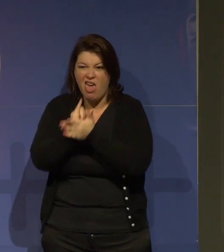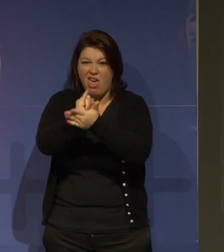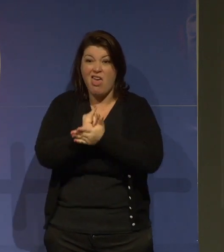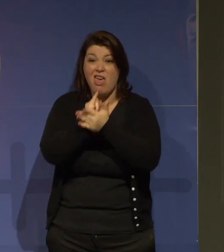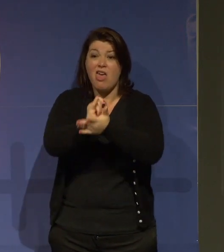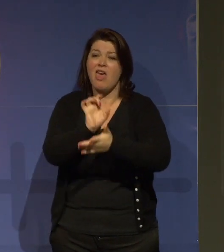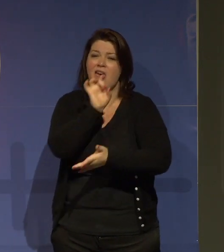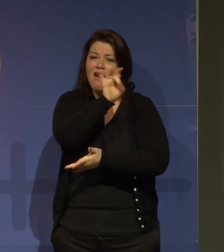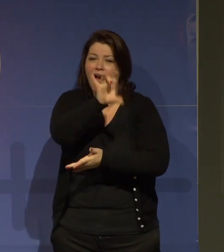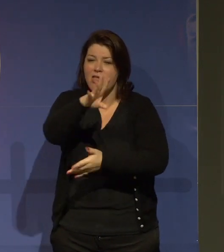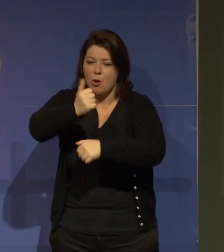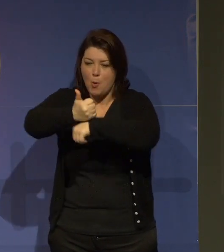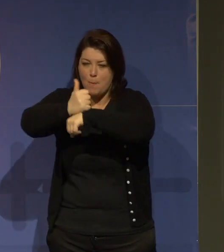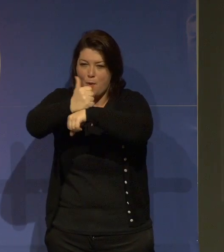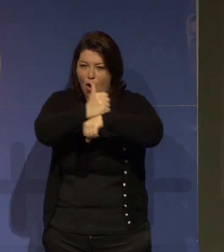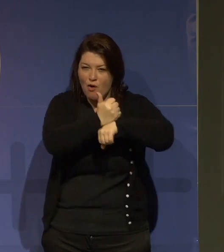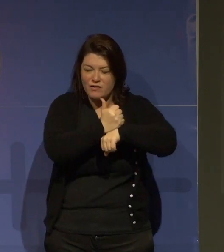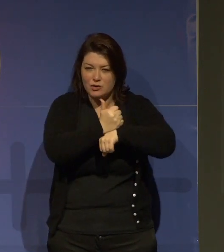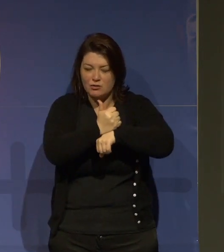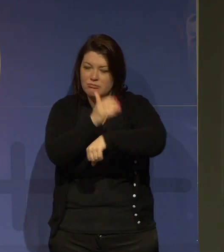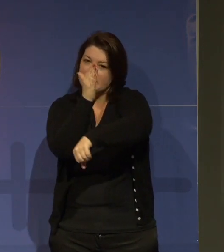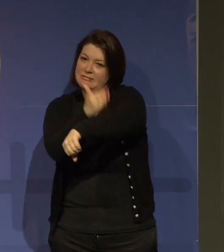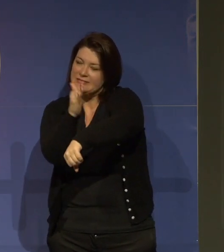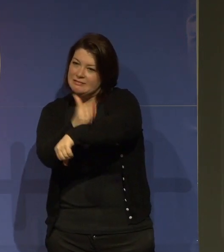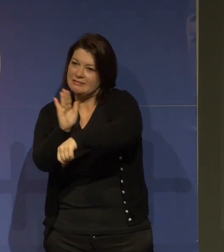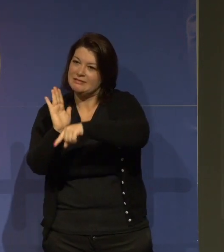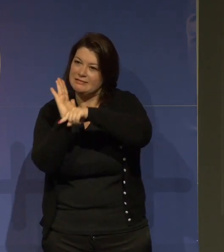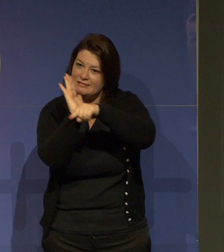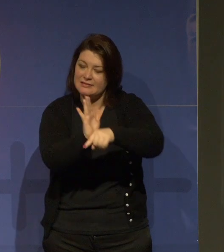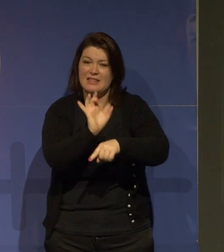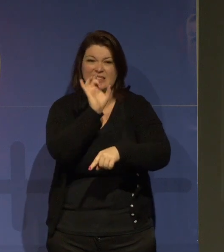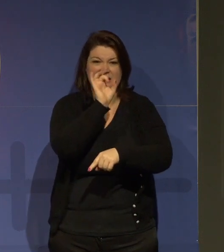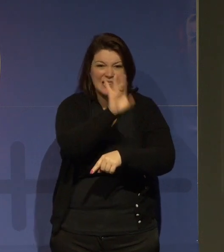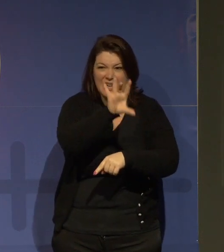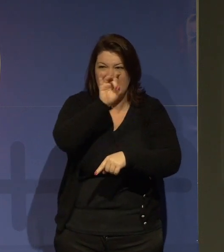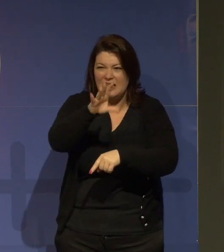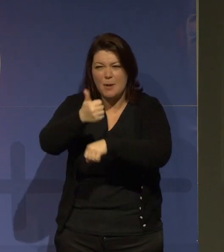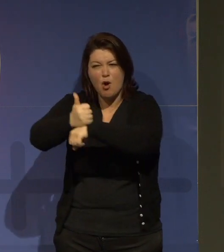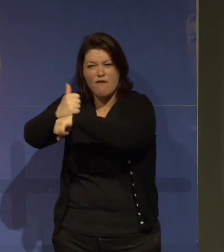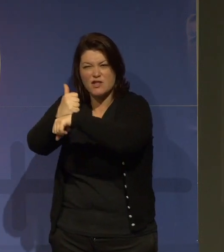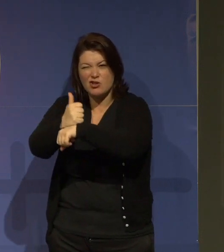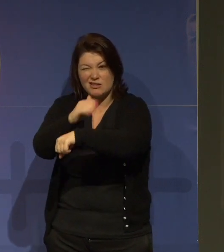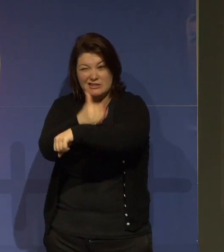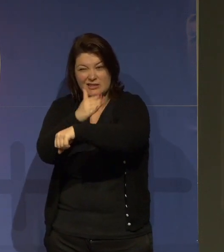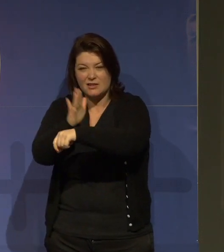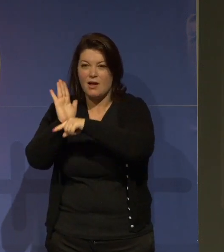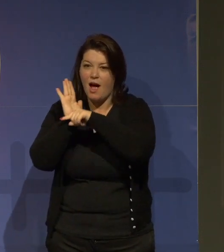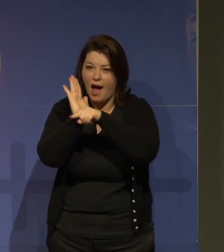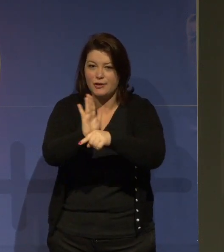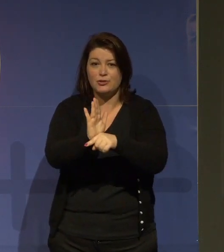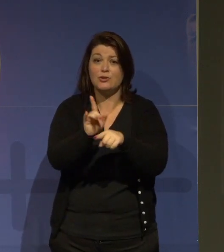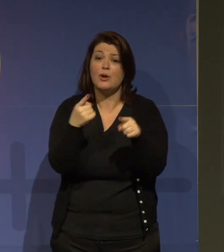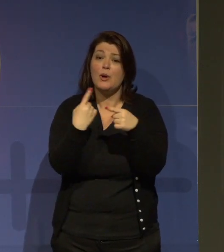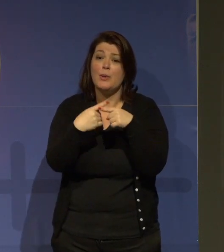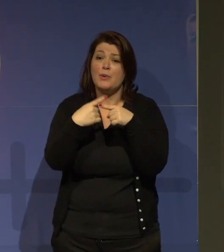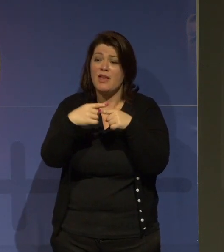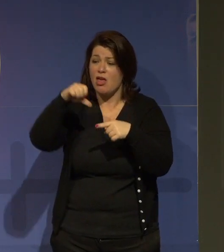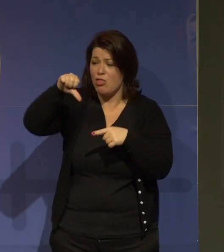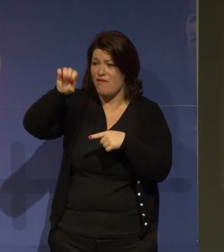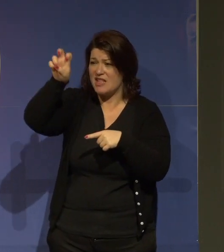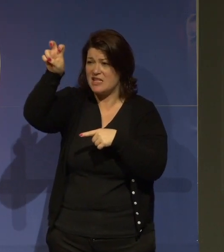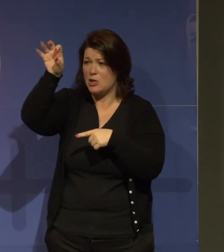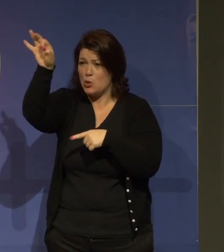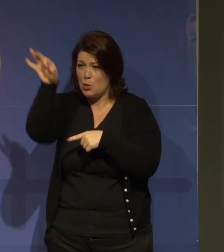na capacitação dos profissionais. Então, só capacitando a galera, a gente vai conseguir transformar esses